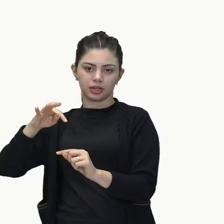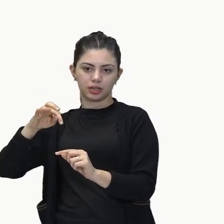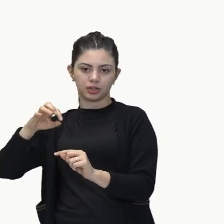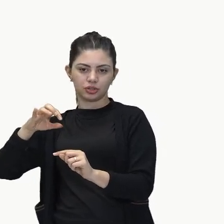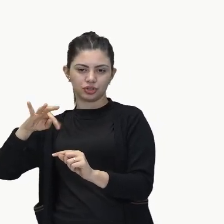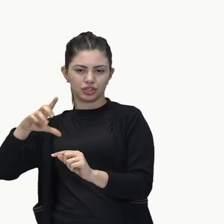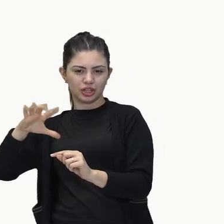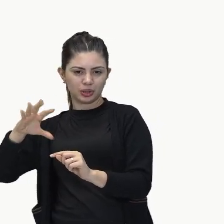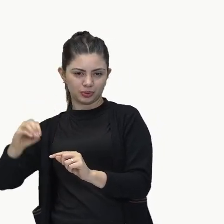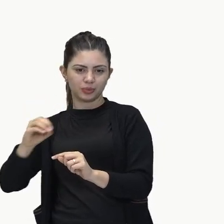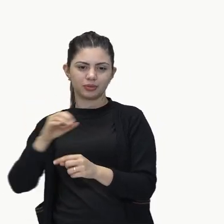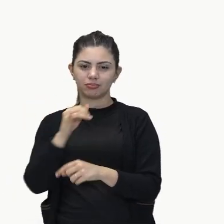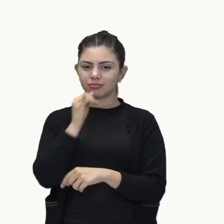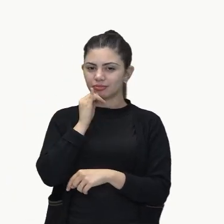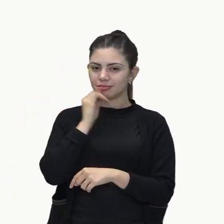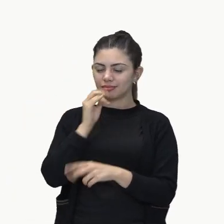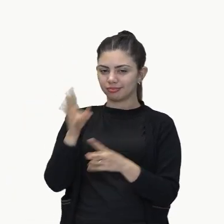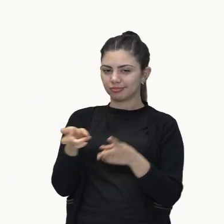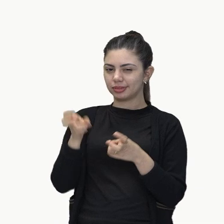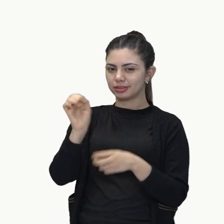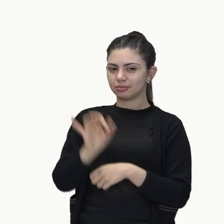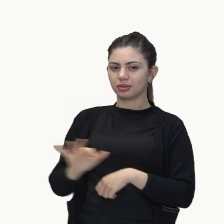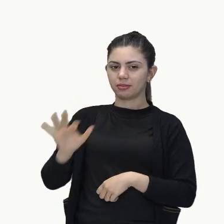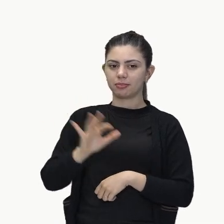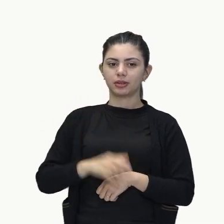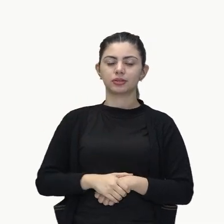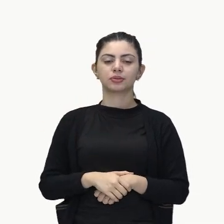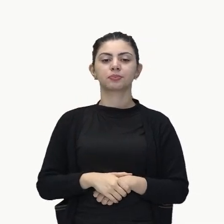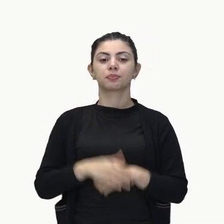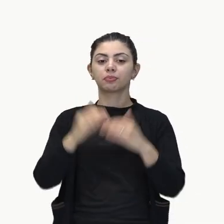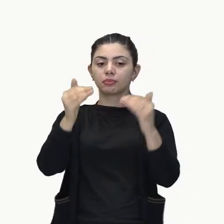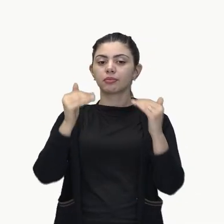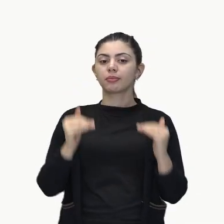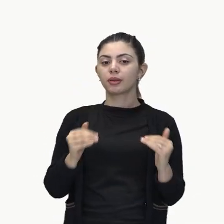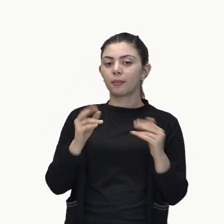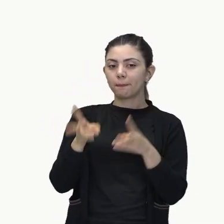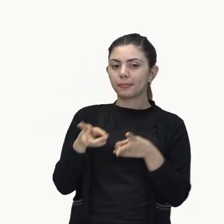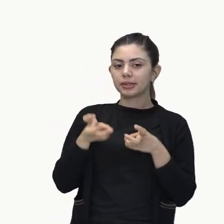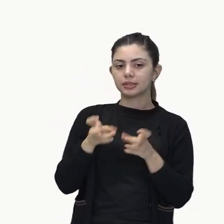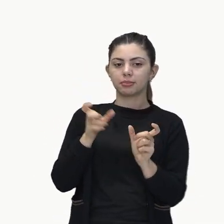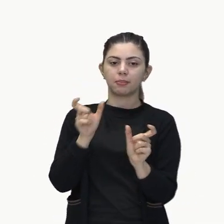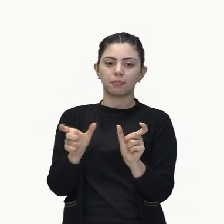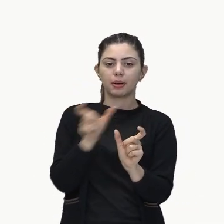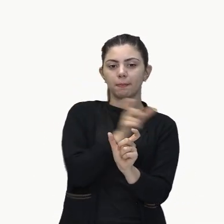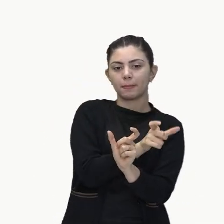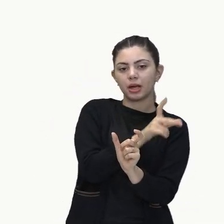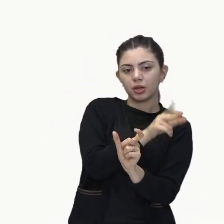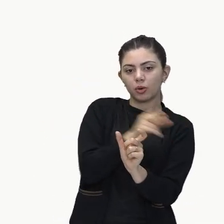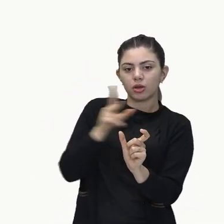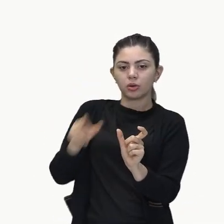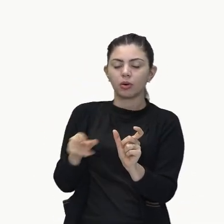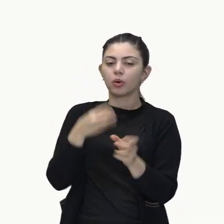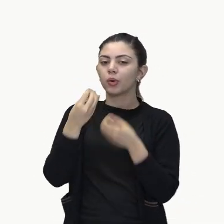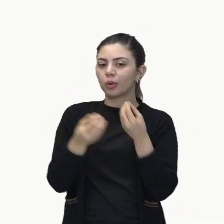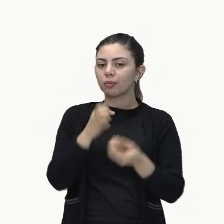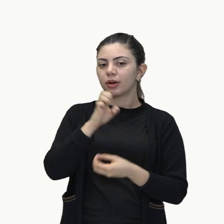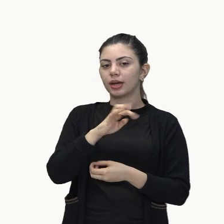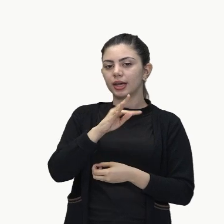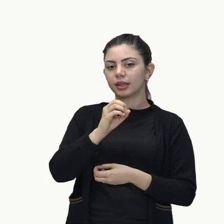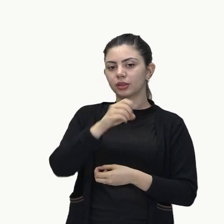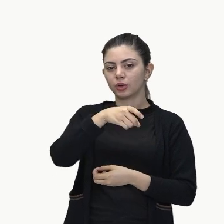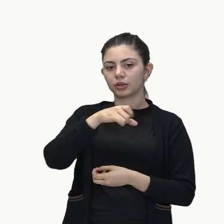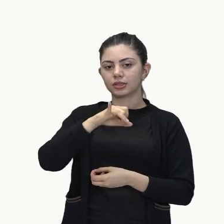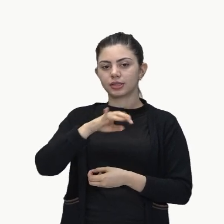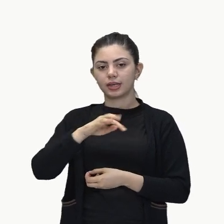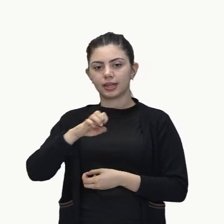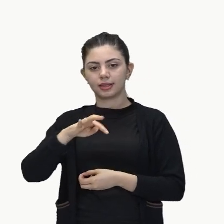metil, etílico. Esse outro aqui, ó, os dois radicais são iguais, então vai ser etoxietano. Observe,